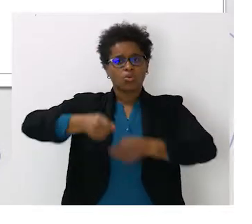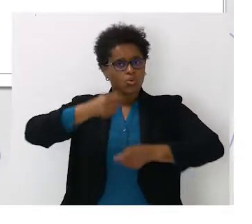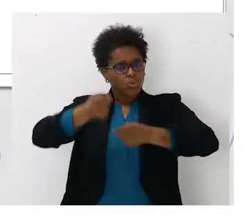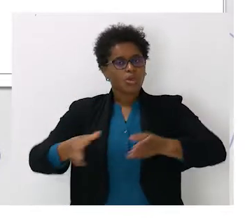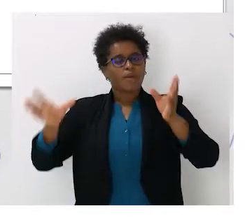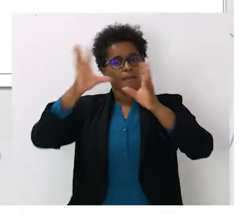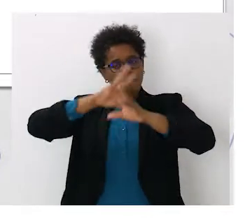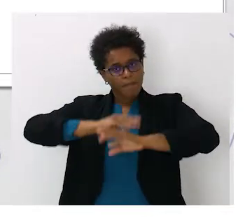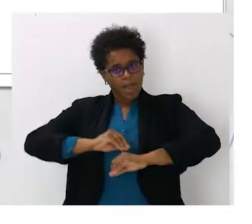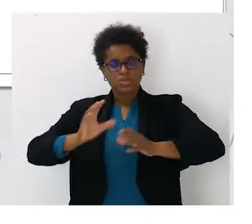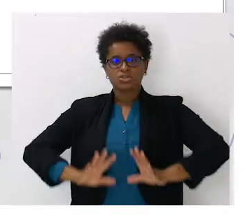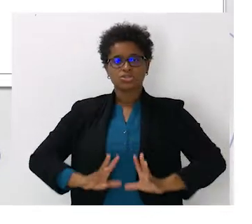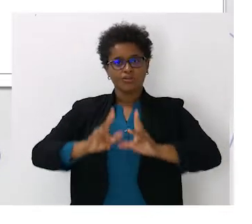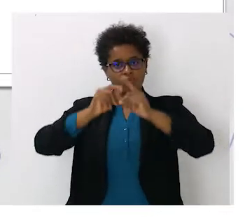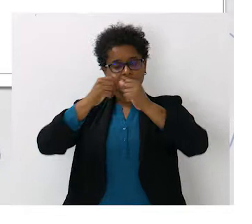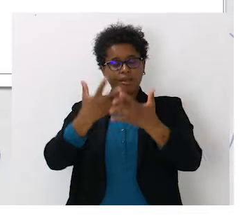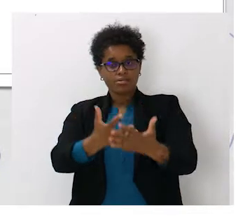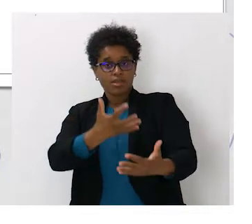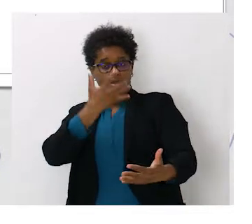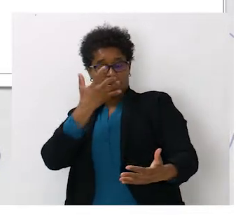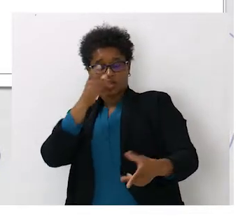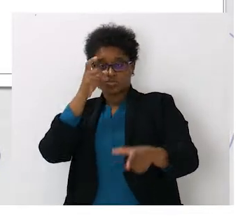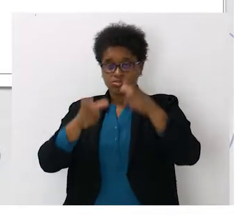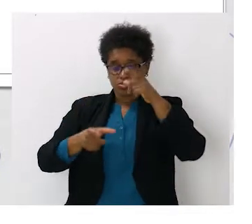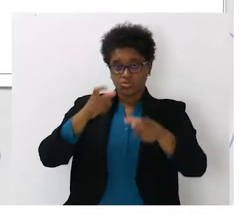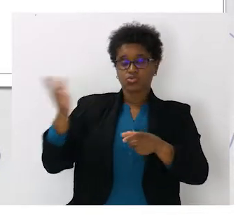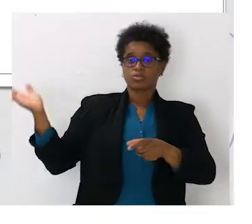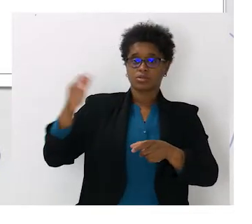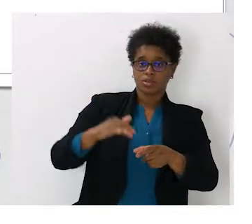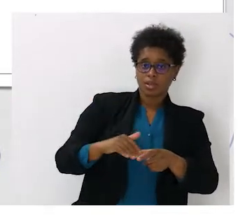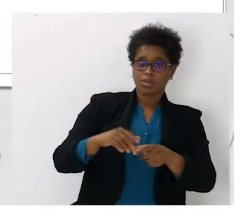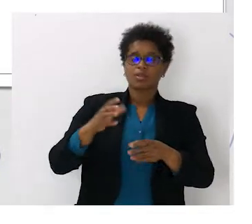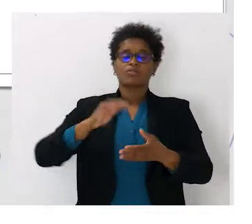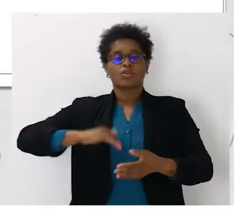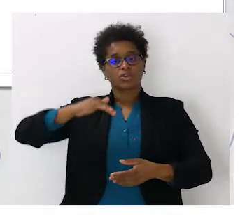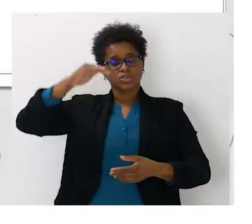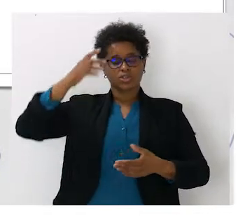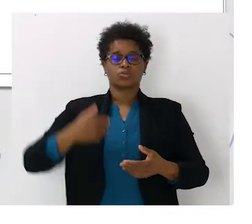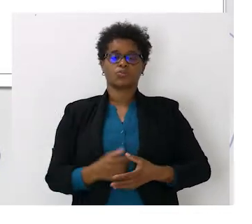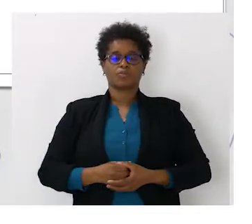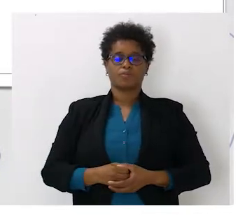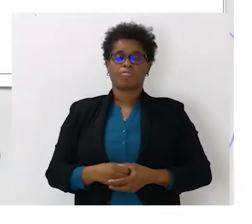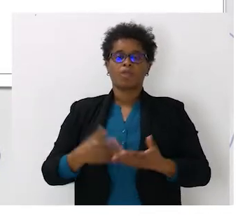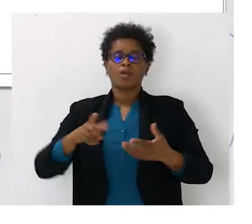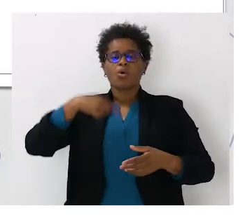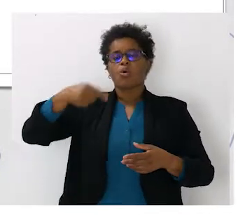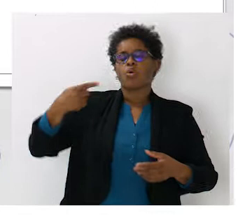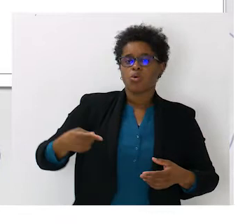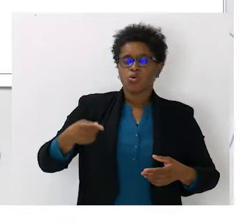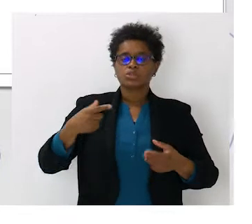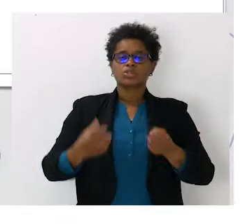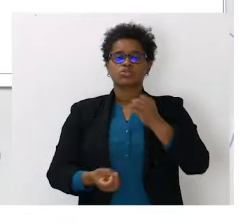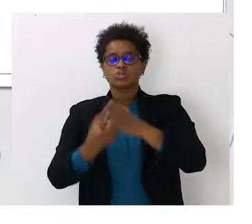mais desenvolvidos, que atraíam população e foram crescendo.